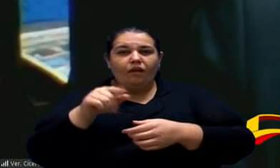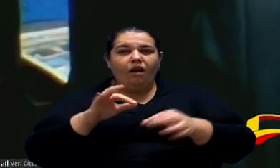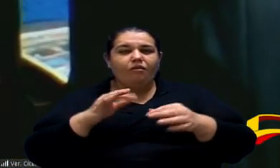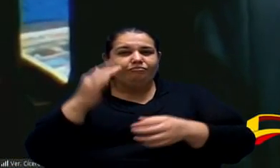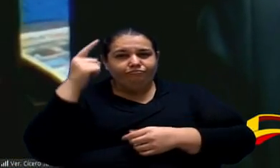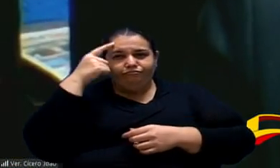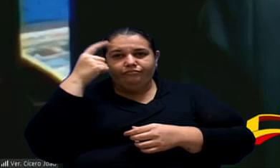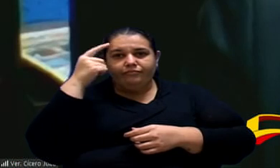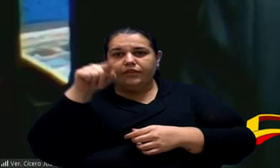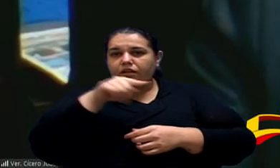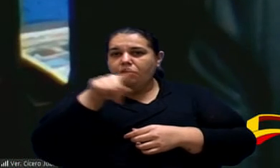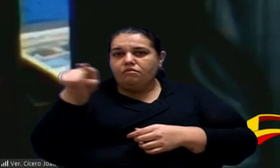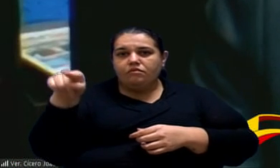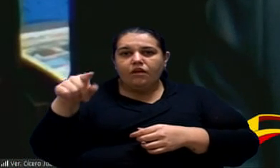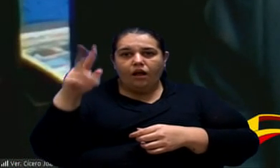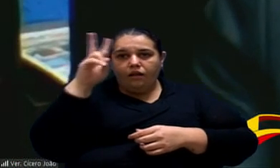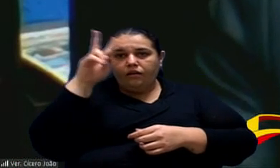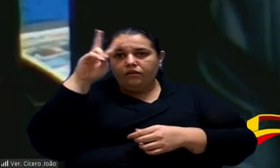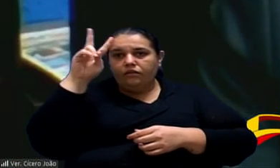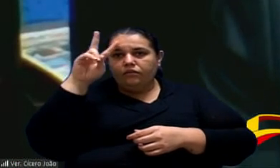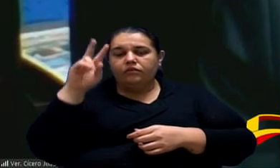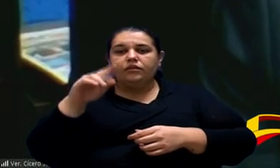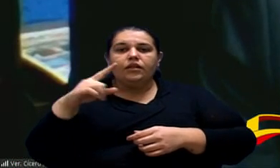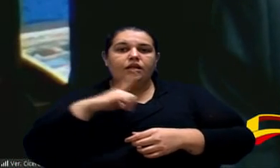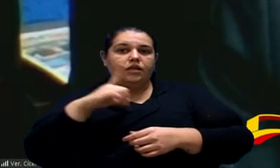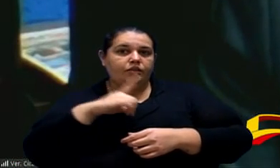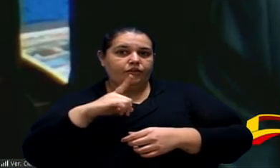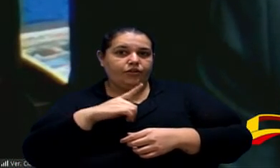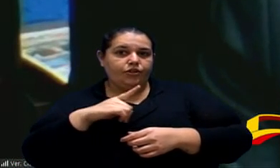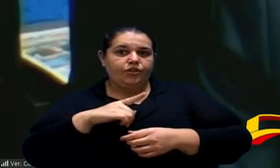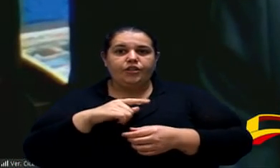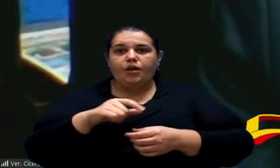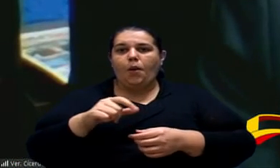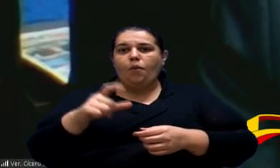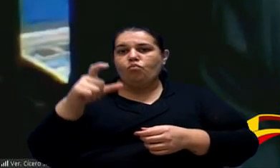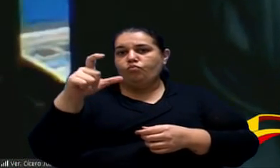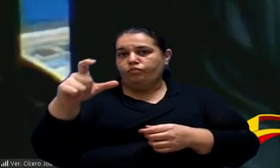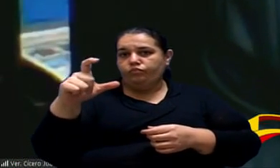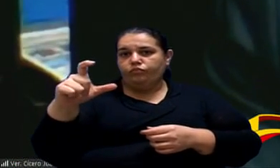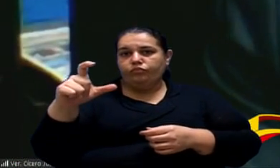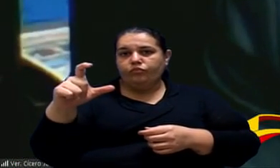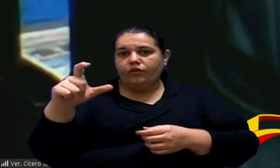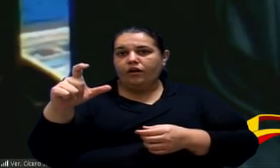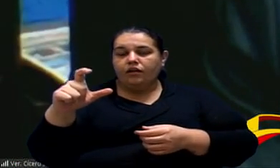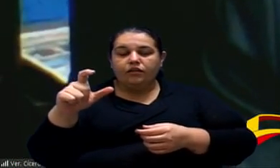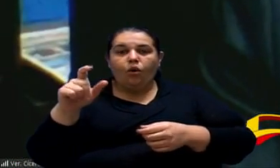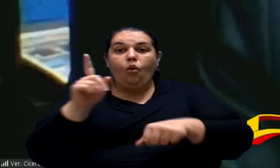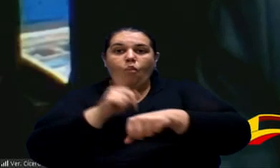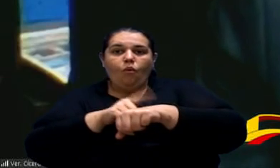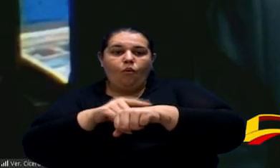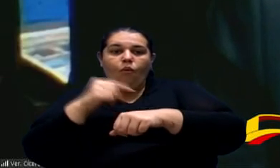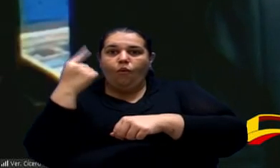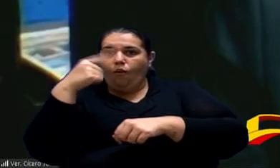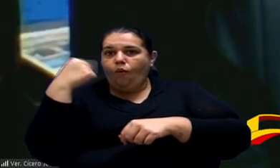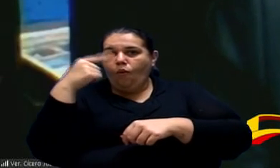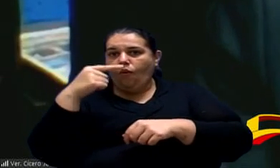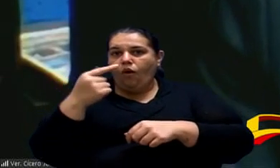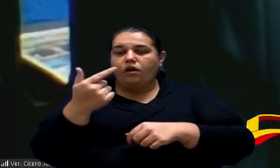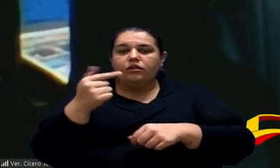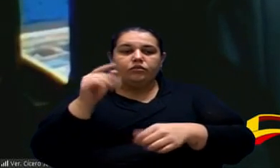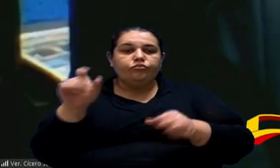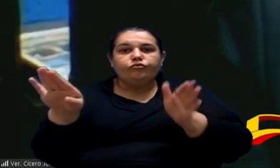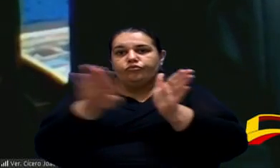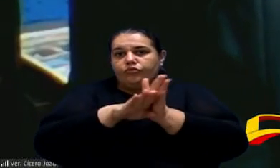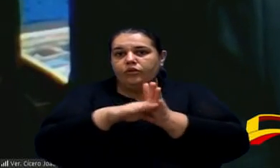devem lembrar que quando você chegava no banco, recebia um cartão com o tempo que você chegou. Hoje relaxou o banco, porque